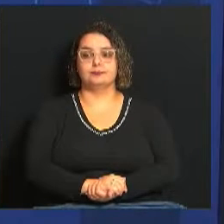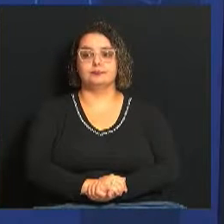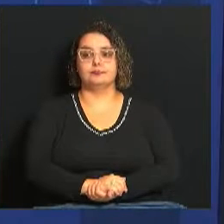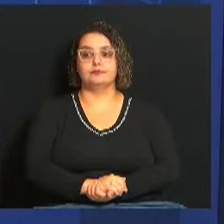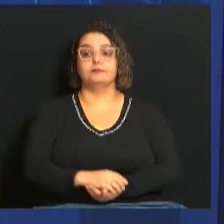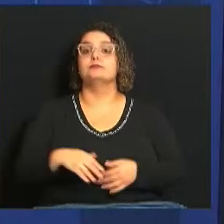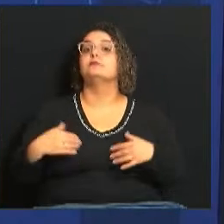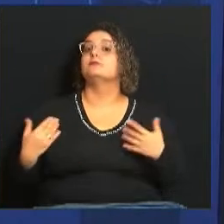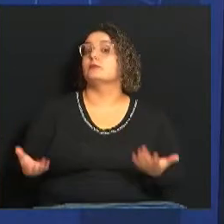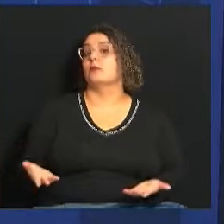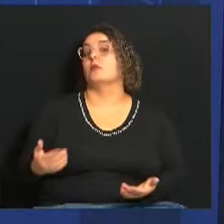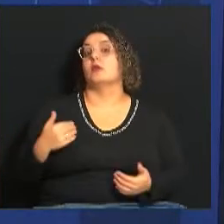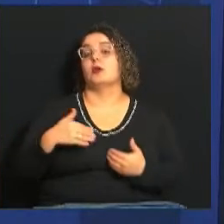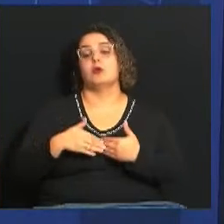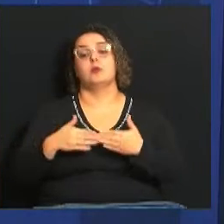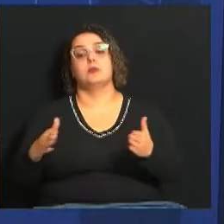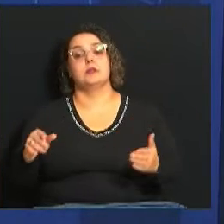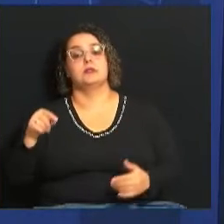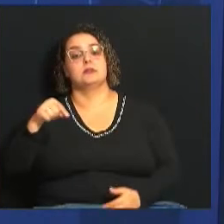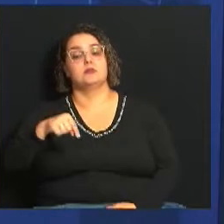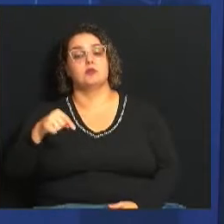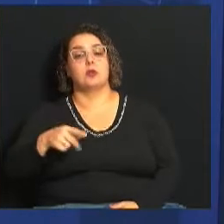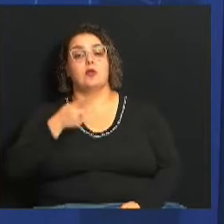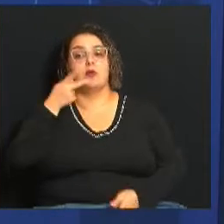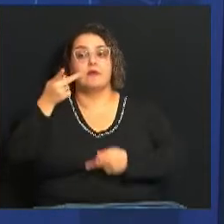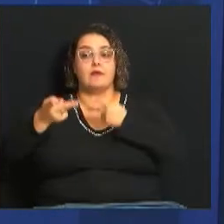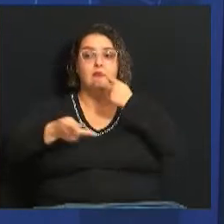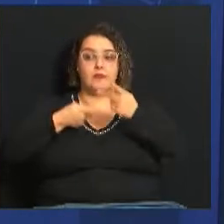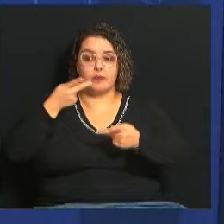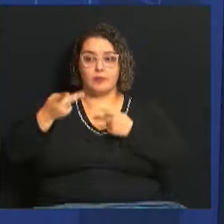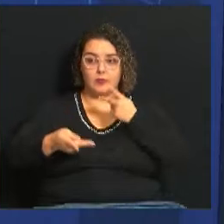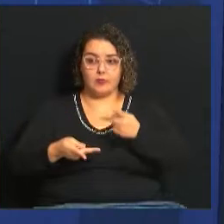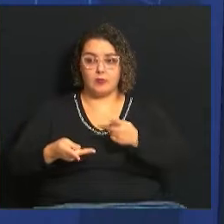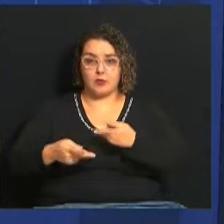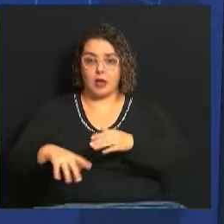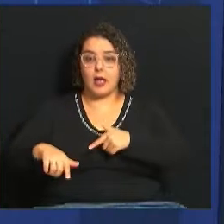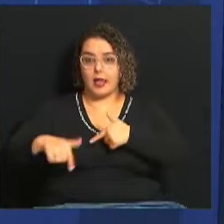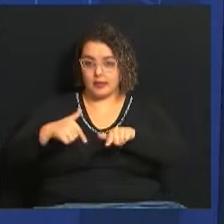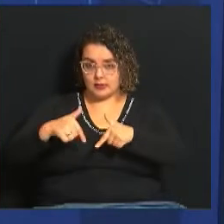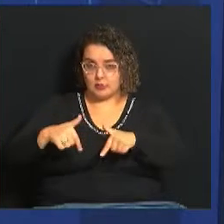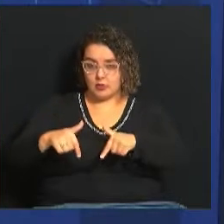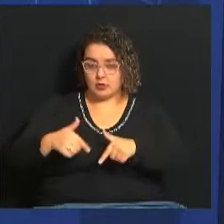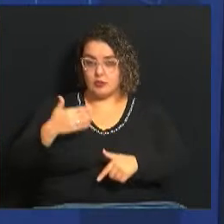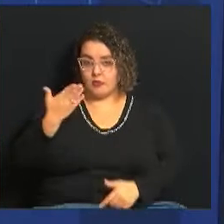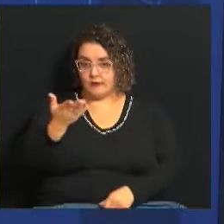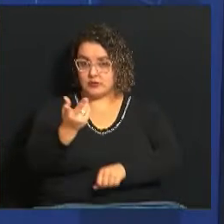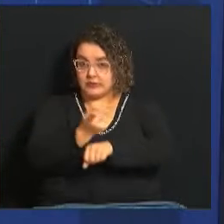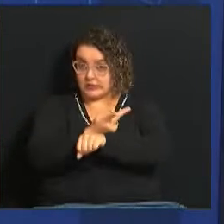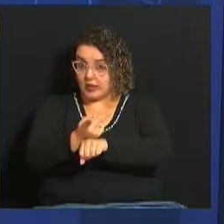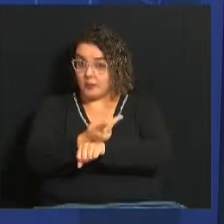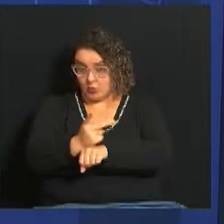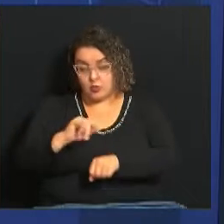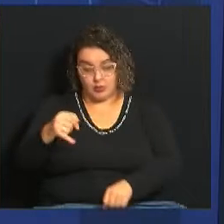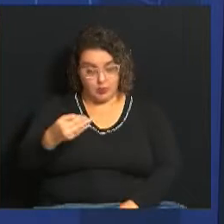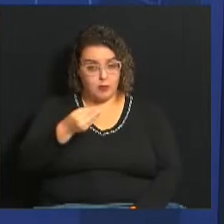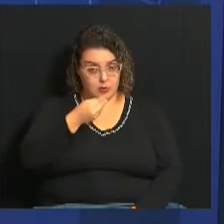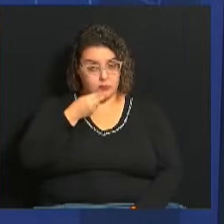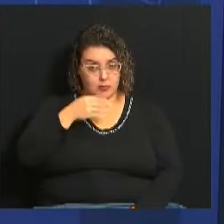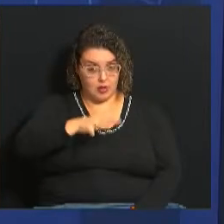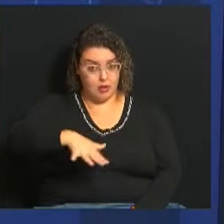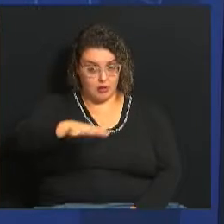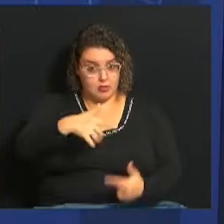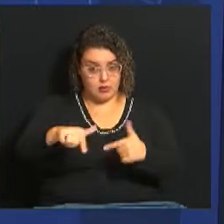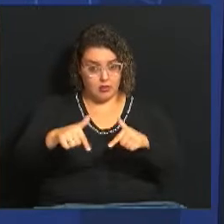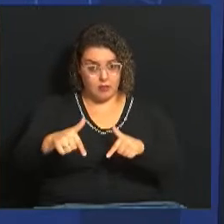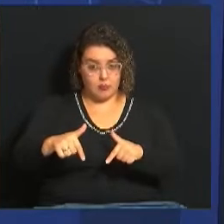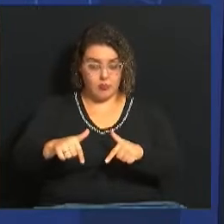E a gente abre esta edição falando sobre emprego. Para você que está em busca de uma oportunidade no mercado de trabalho